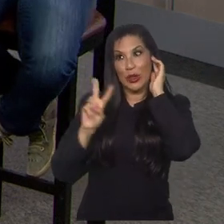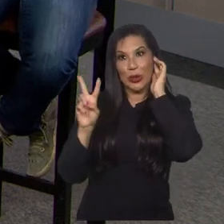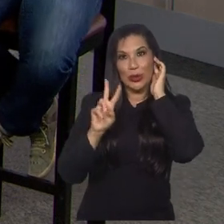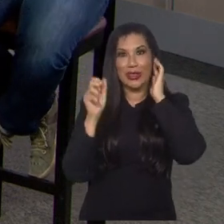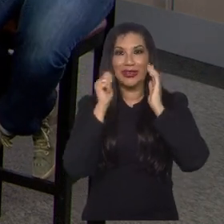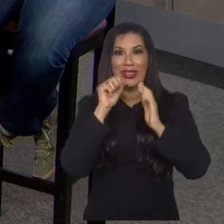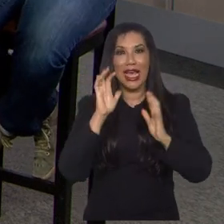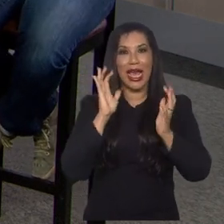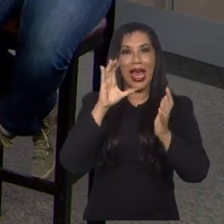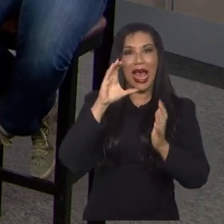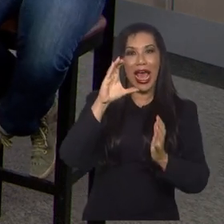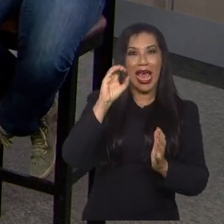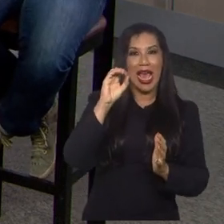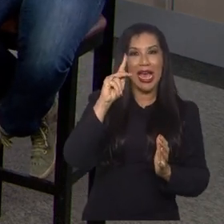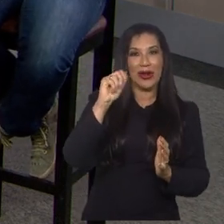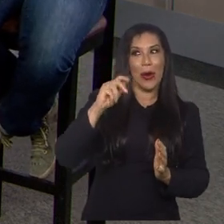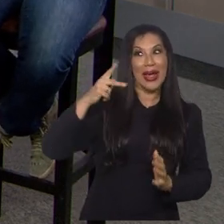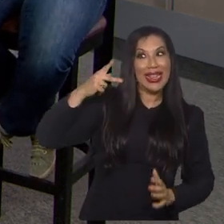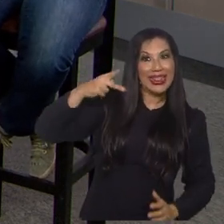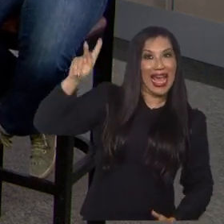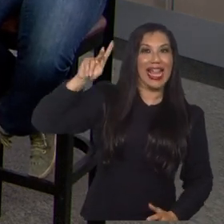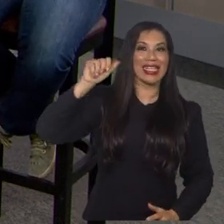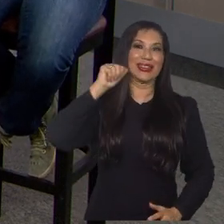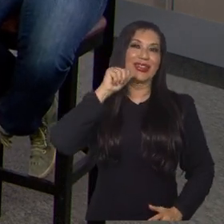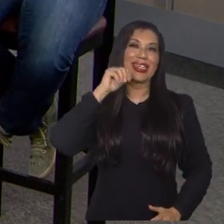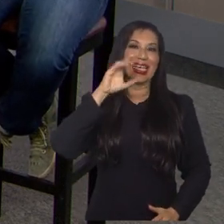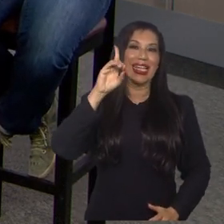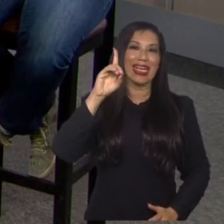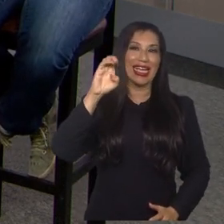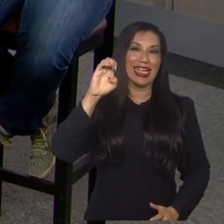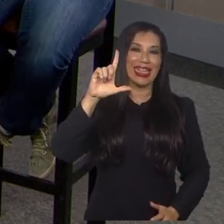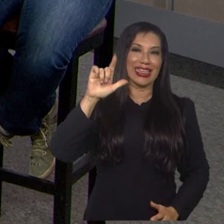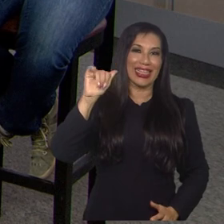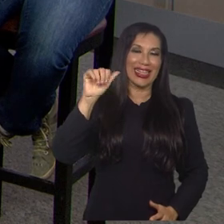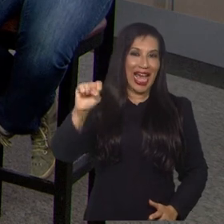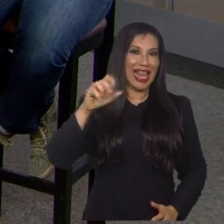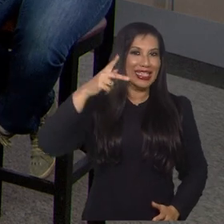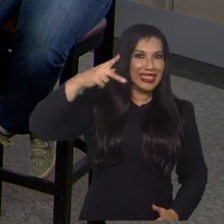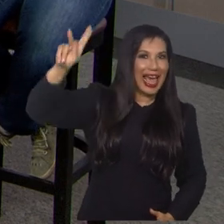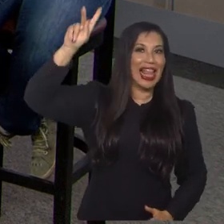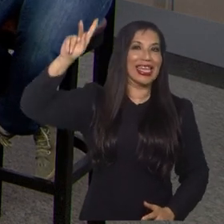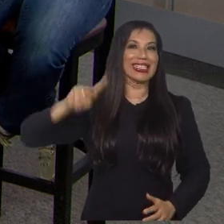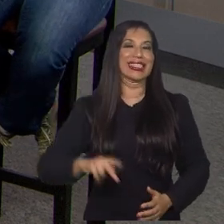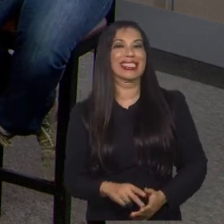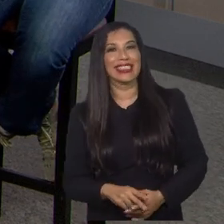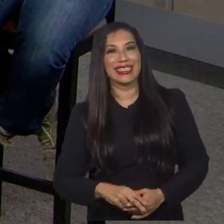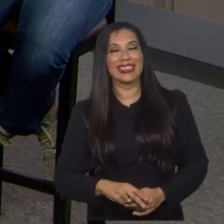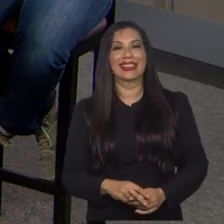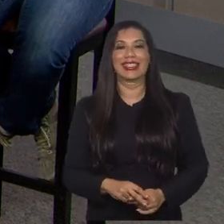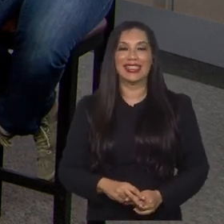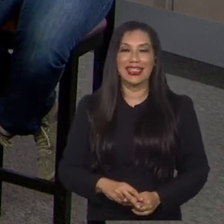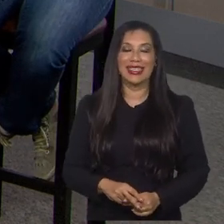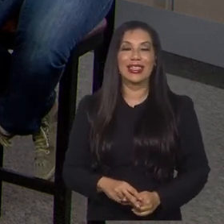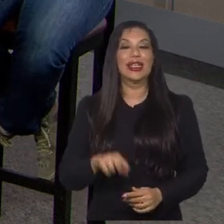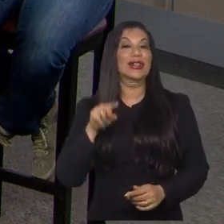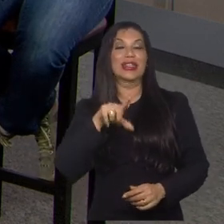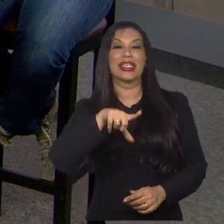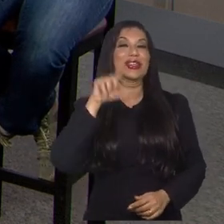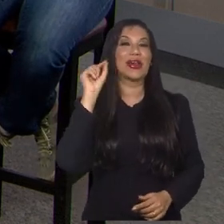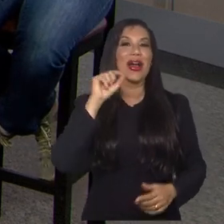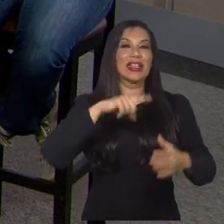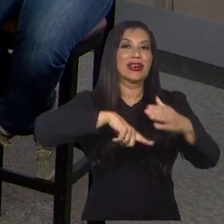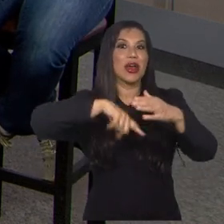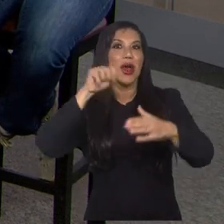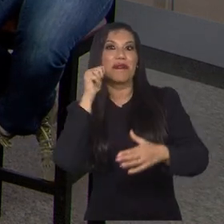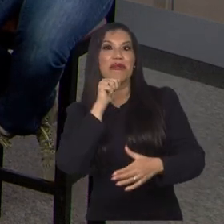vai ser delas, então. Então, delas, plural. Eu levei a ponto da letra isso aí. Amanda, quem você escolhe, quem você